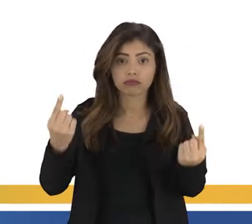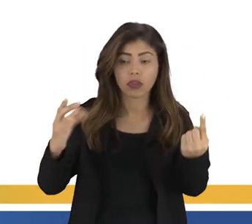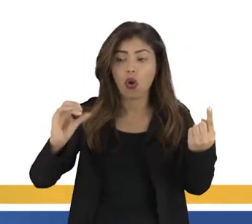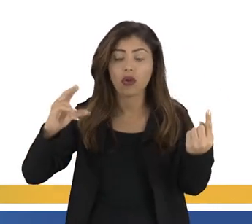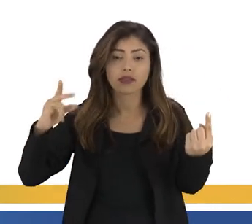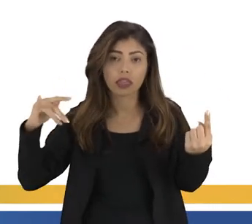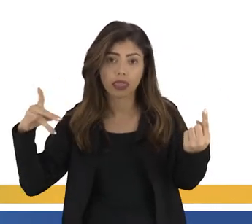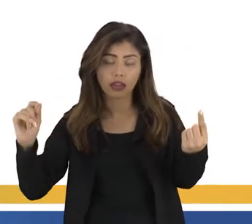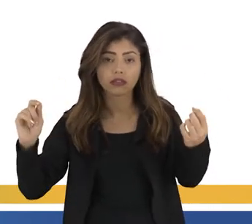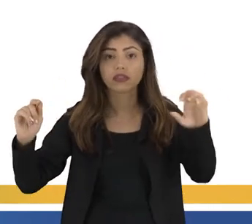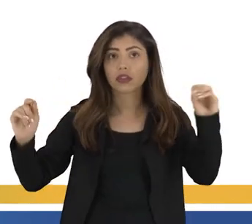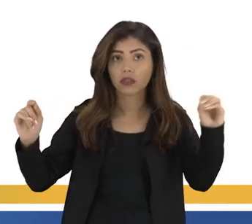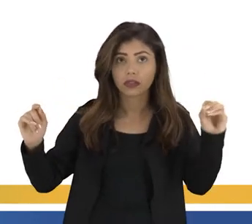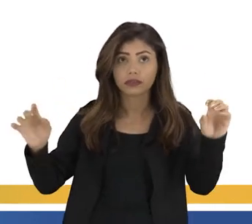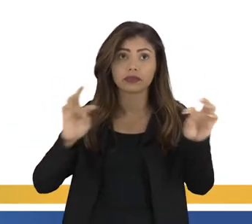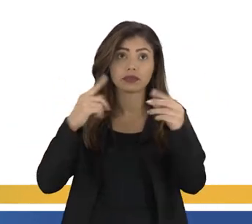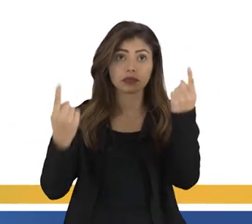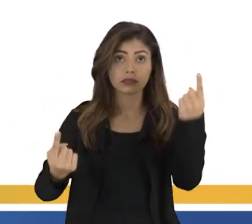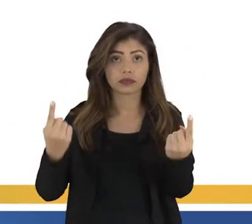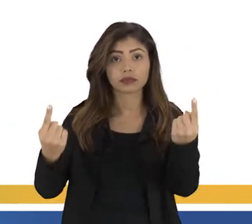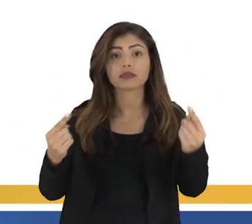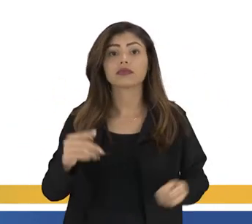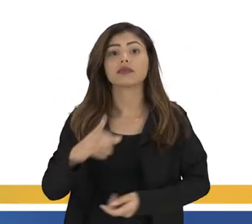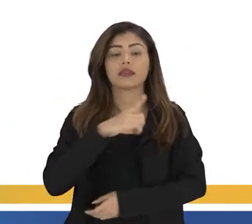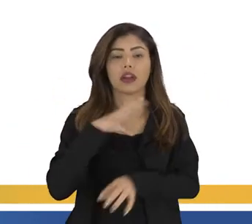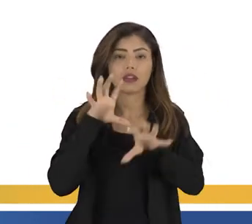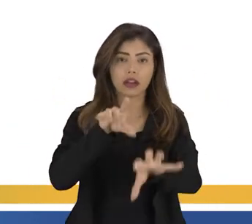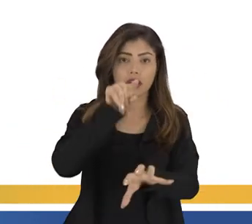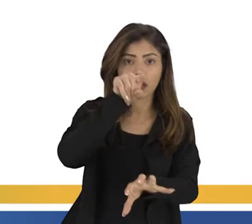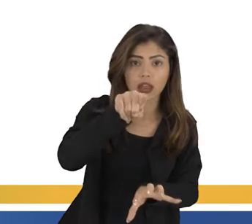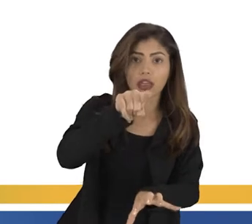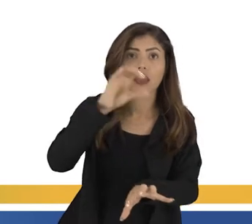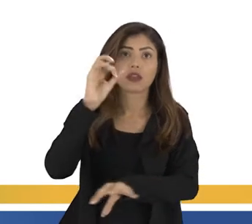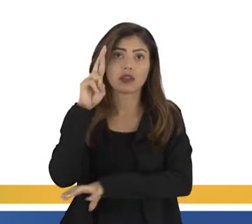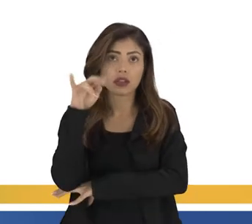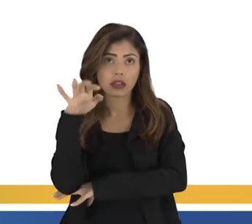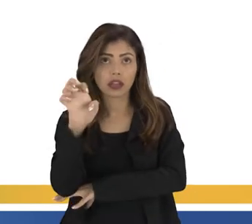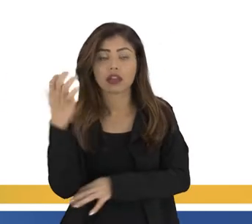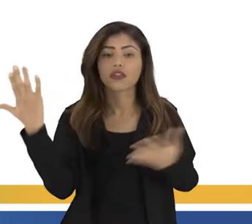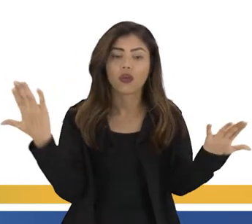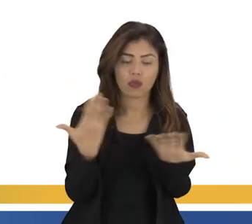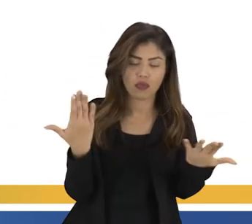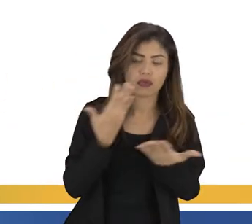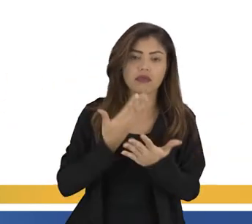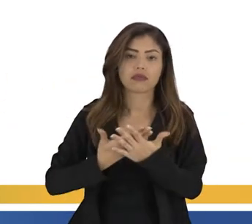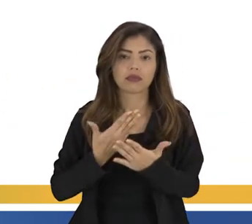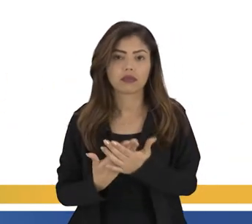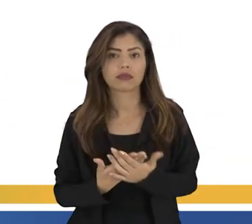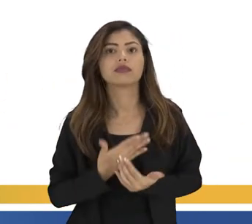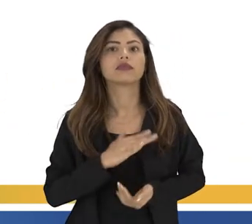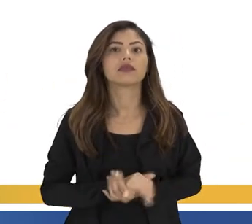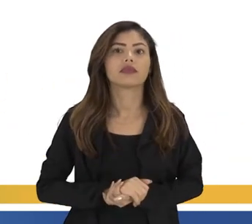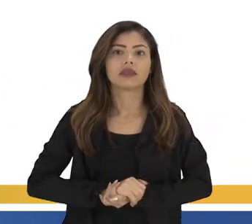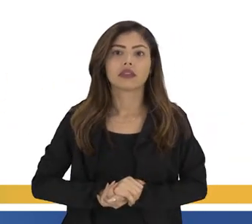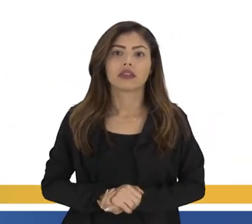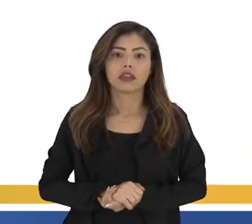capital em constantinopla é justamente esse império romano do oriente que nós vamos estudar hoje da